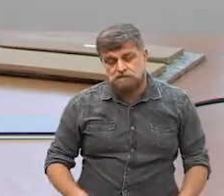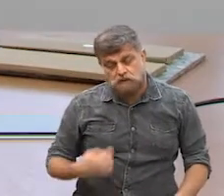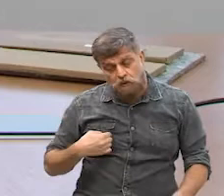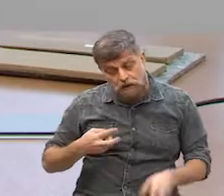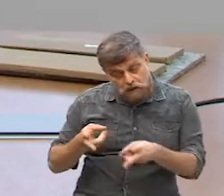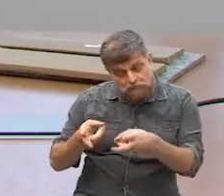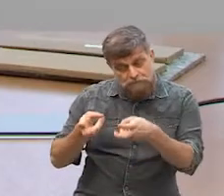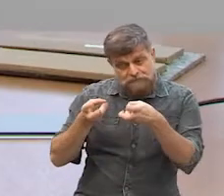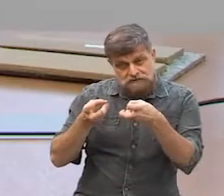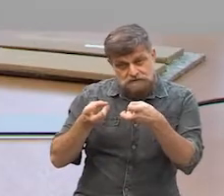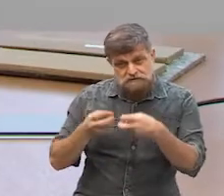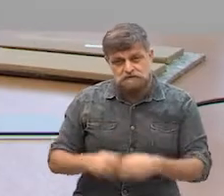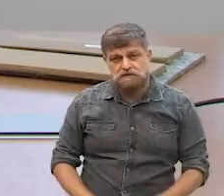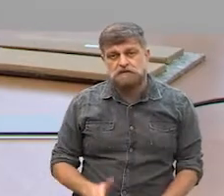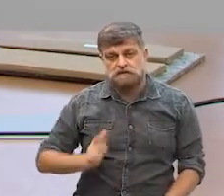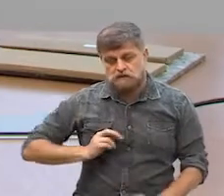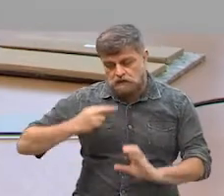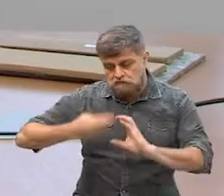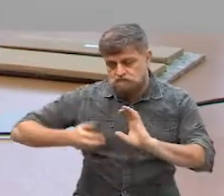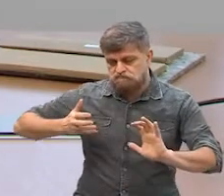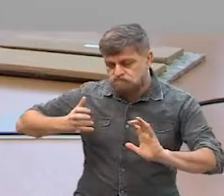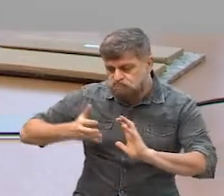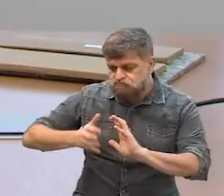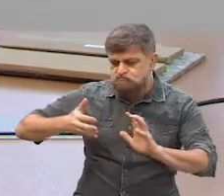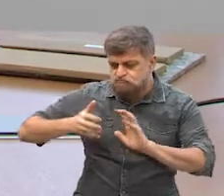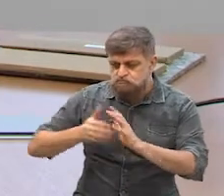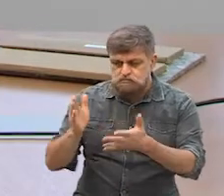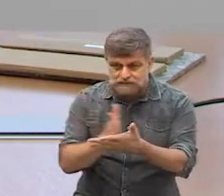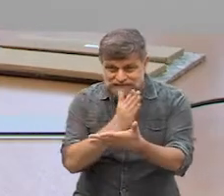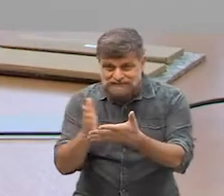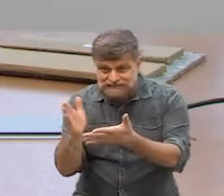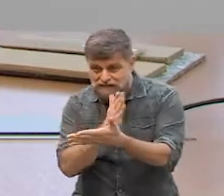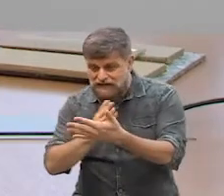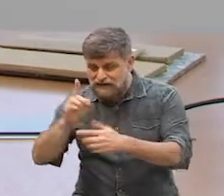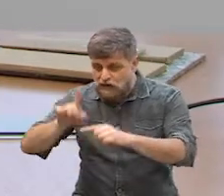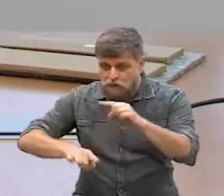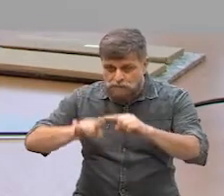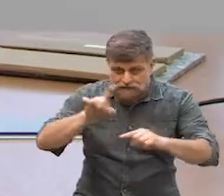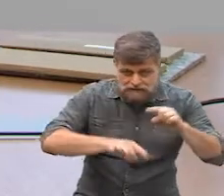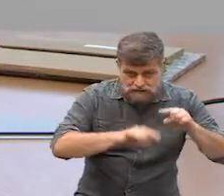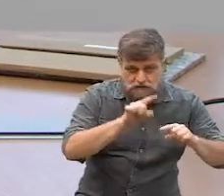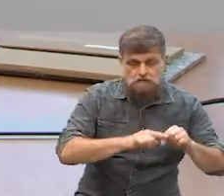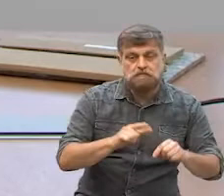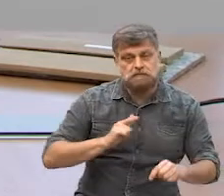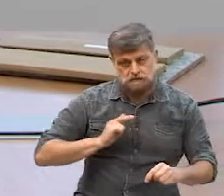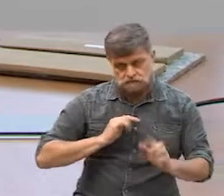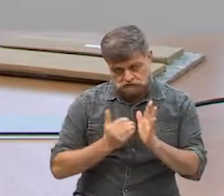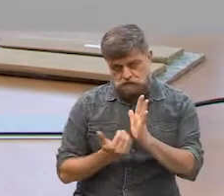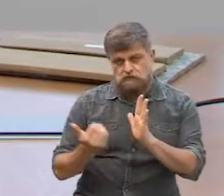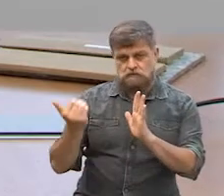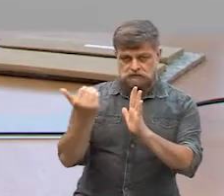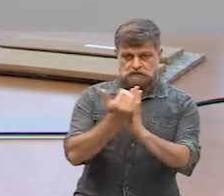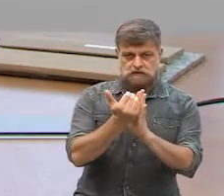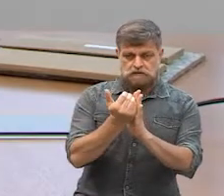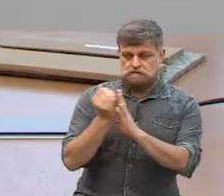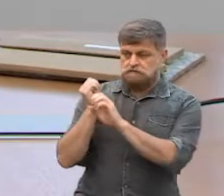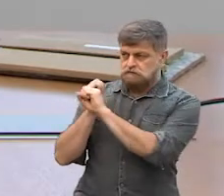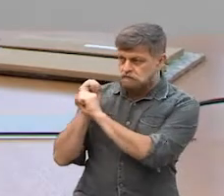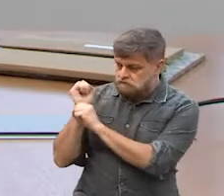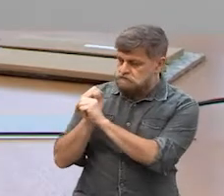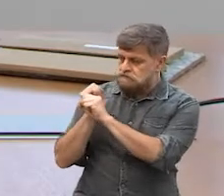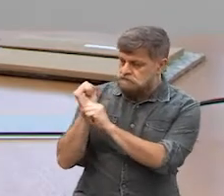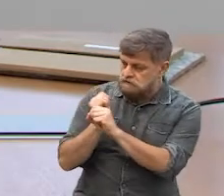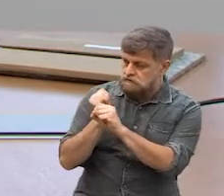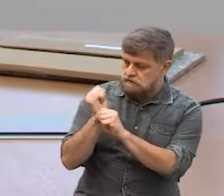né, a reciclagem, essa coleta seletiva, ela tem aumentado, né? Com o passar dos anos, a gente